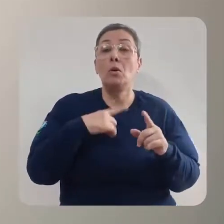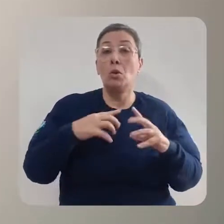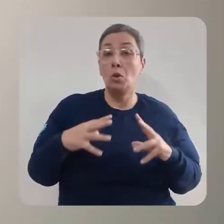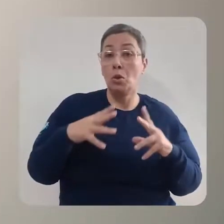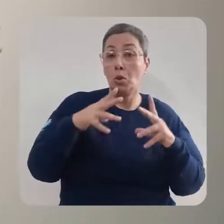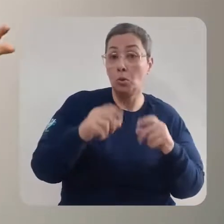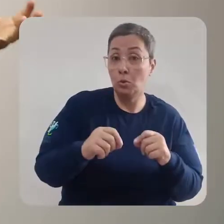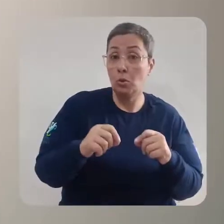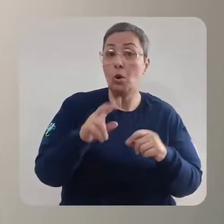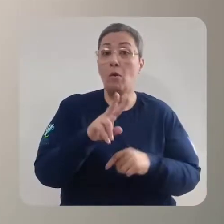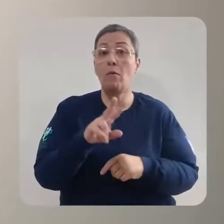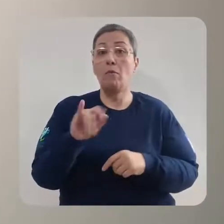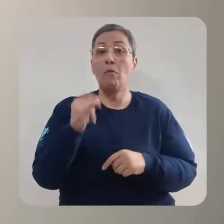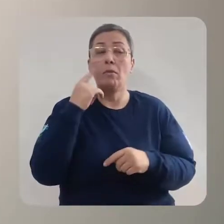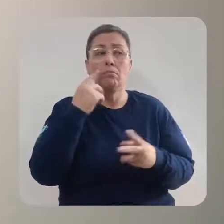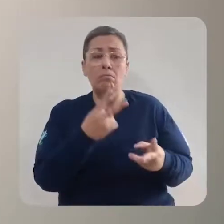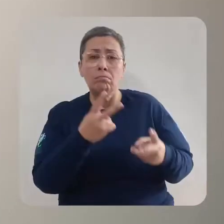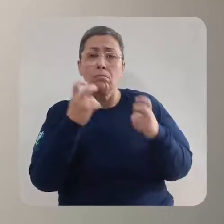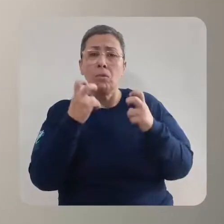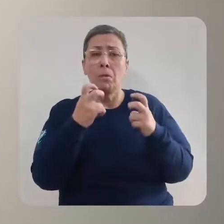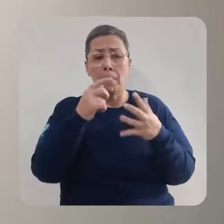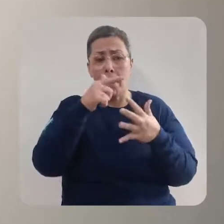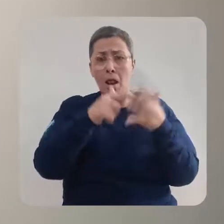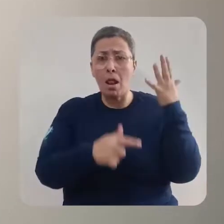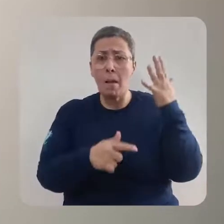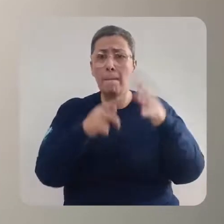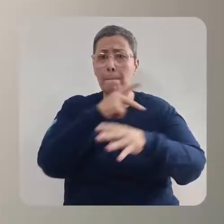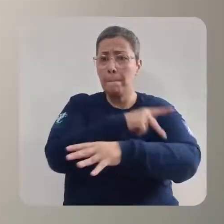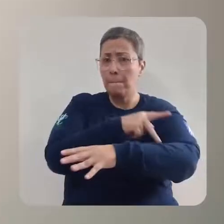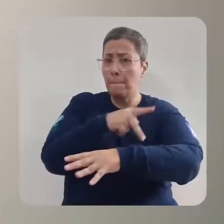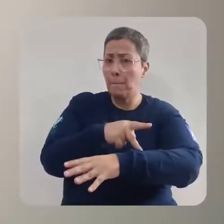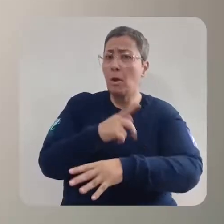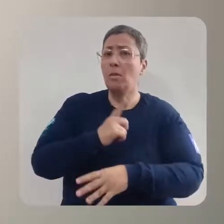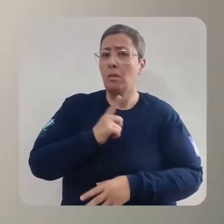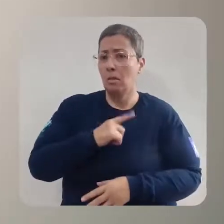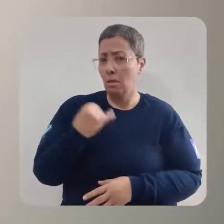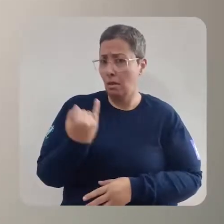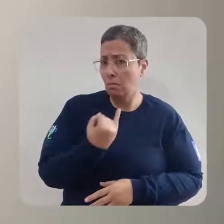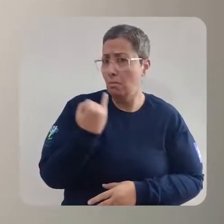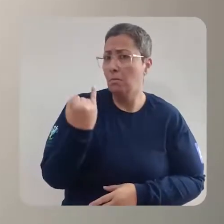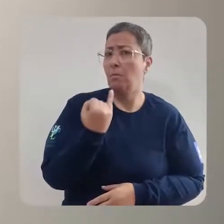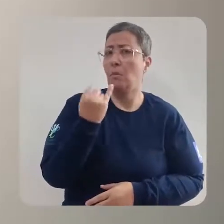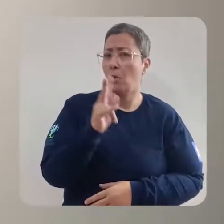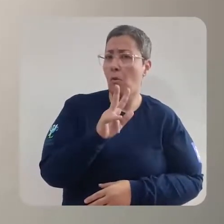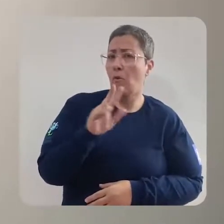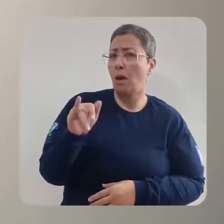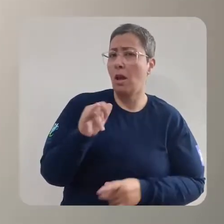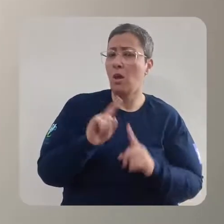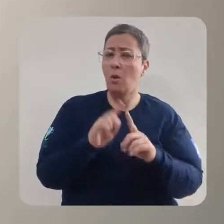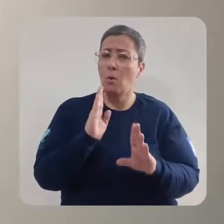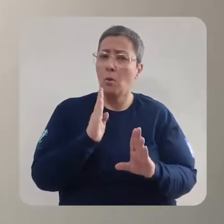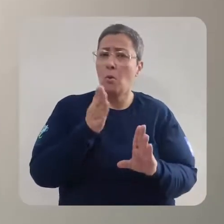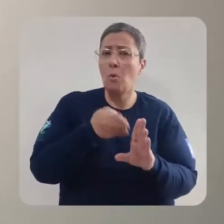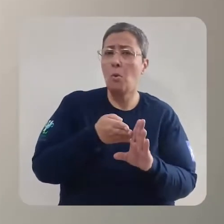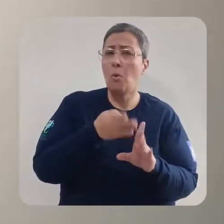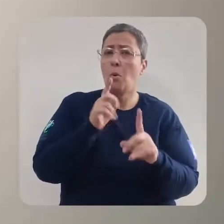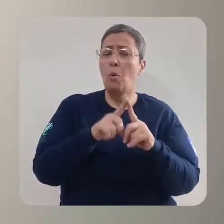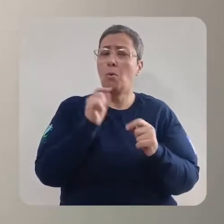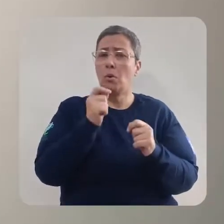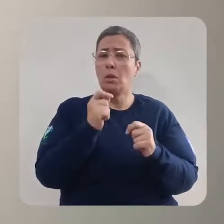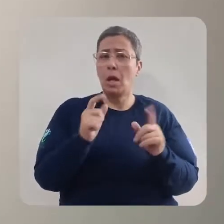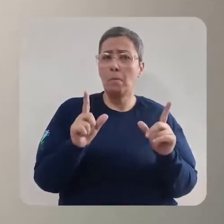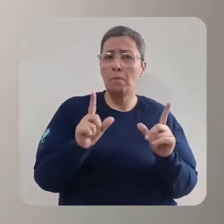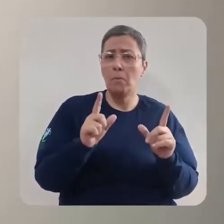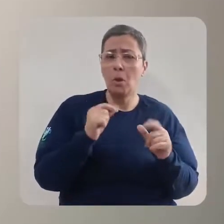em toda ela, nós vamos observar elementos pedagógicos importantes que eles vão atuar como uma economia